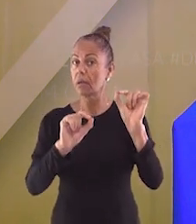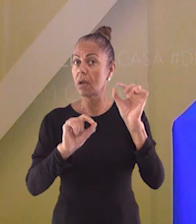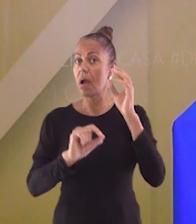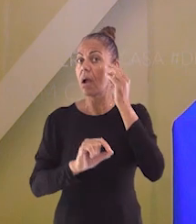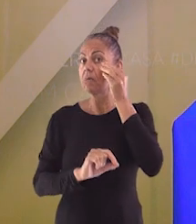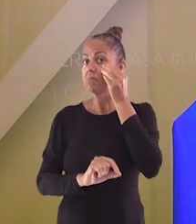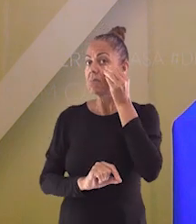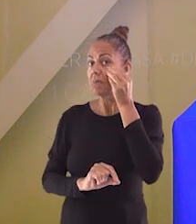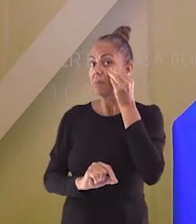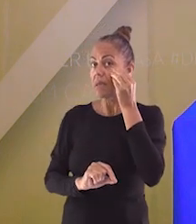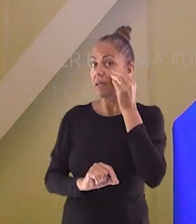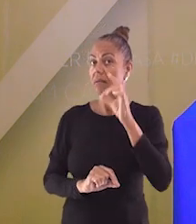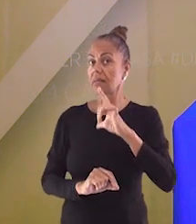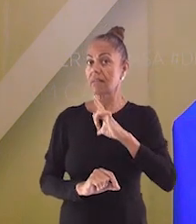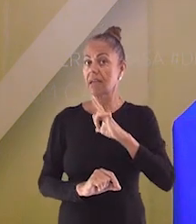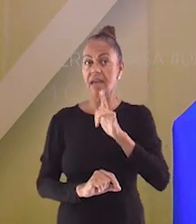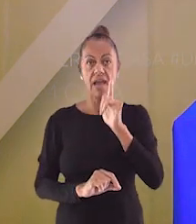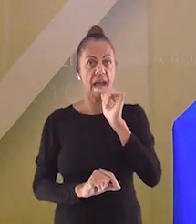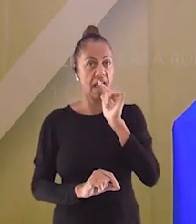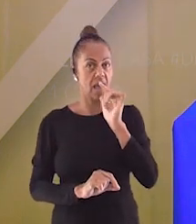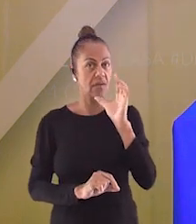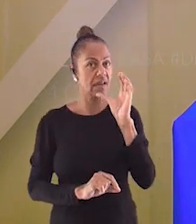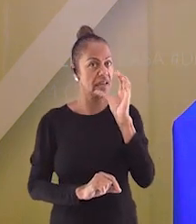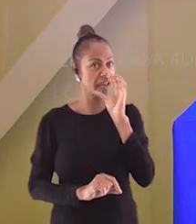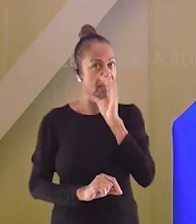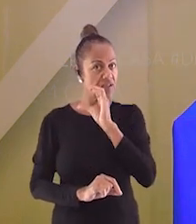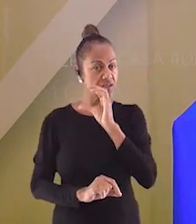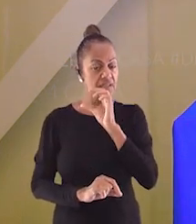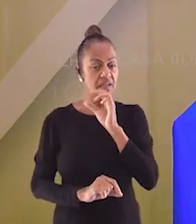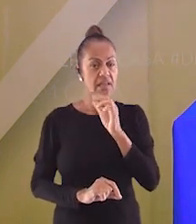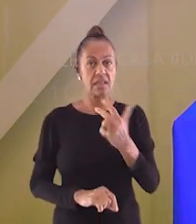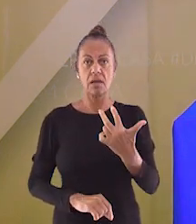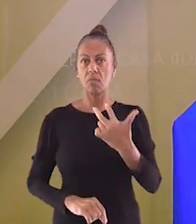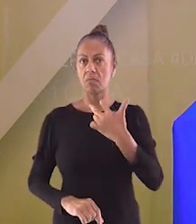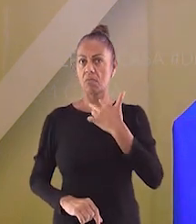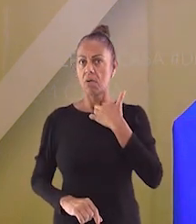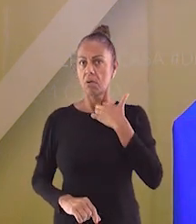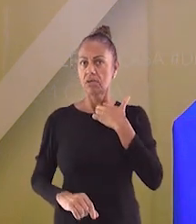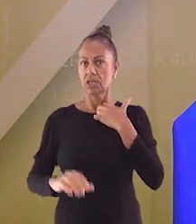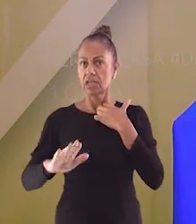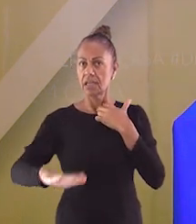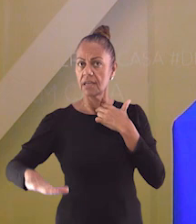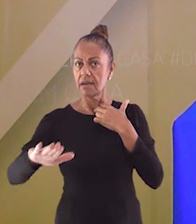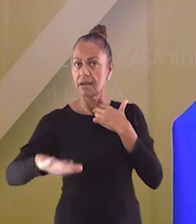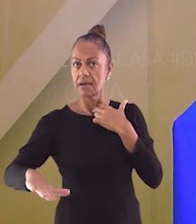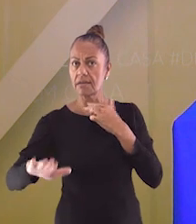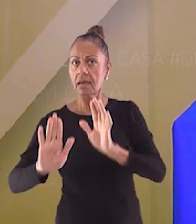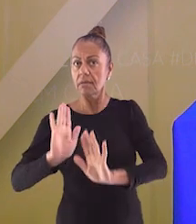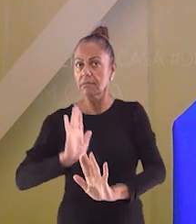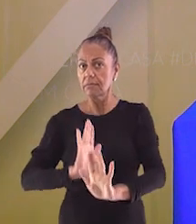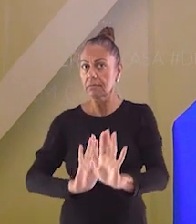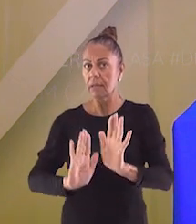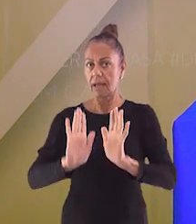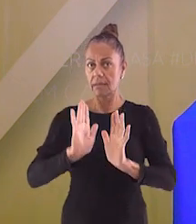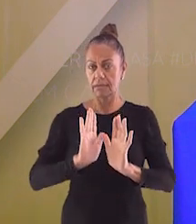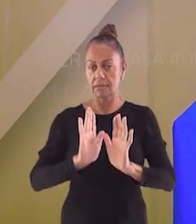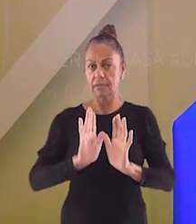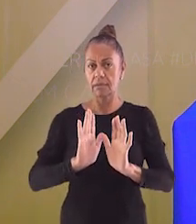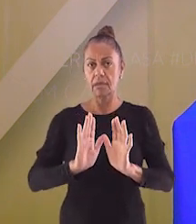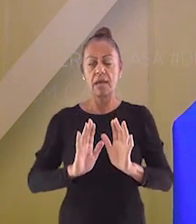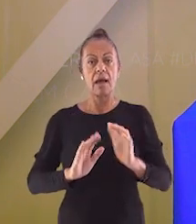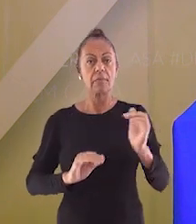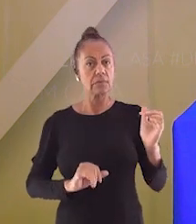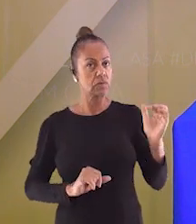é um experimento que leva água quente, que já está aqui. A gente não pode envolver crianças nessa produção,